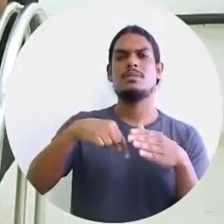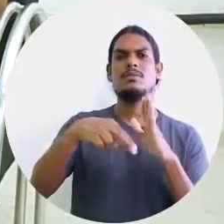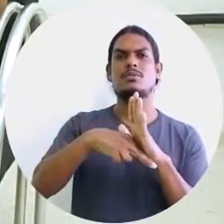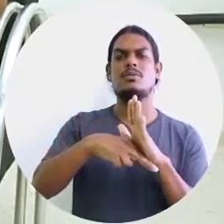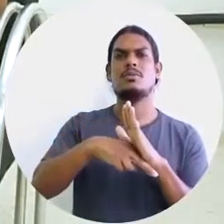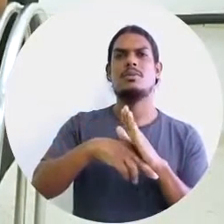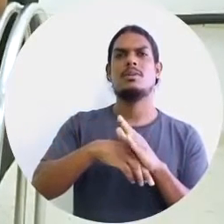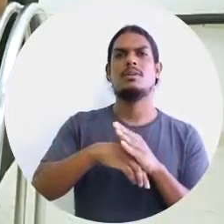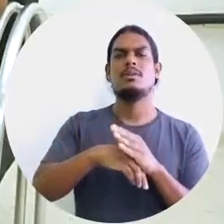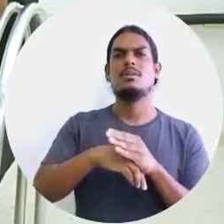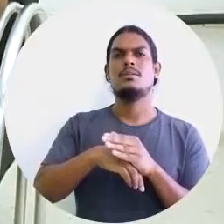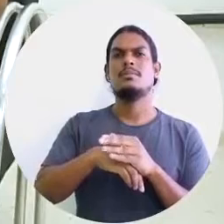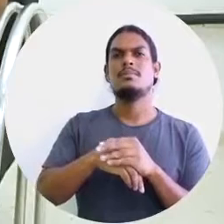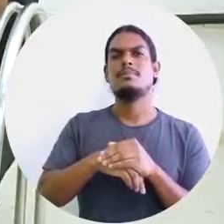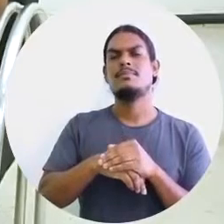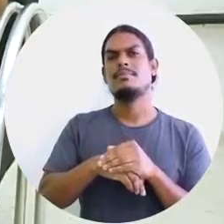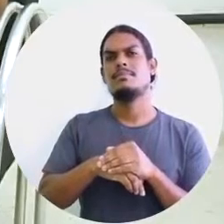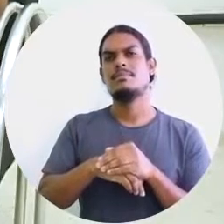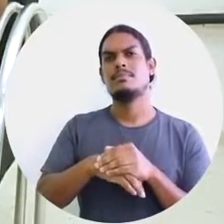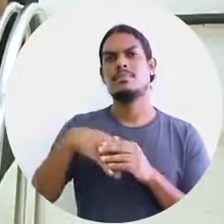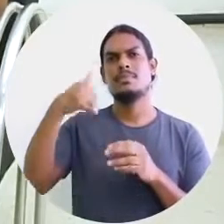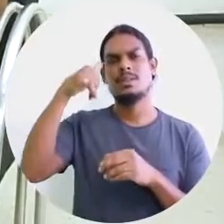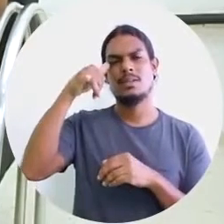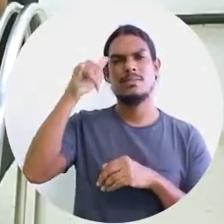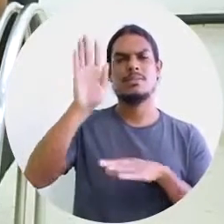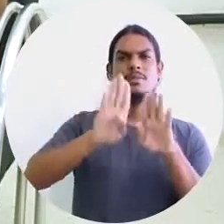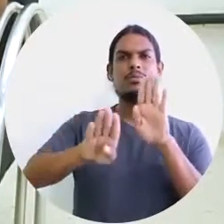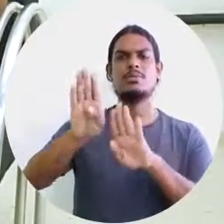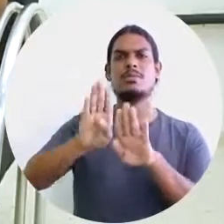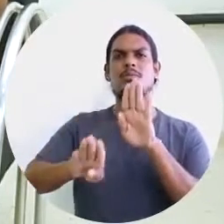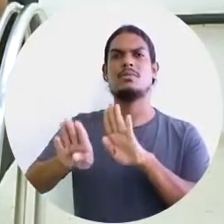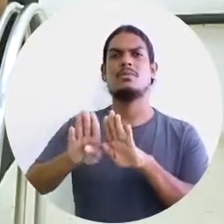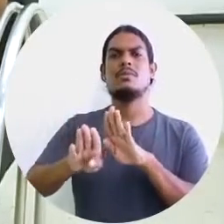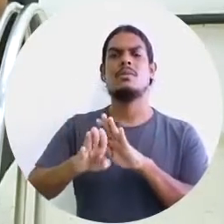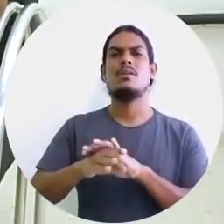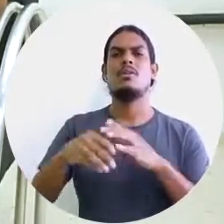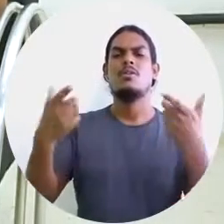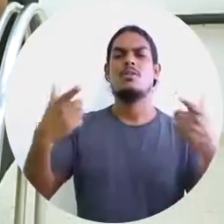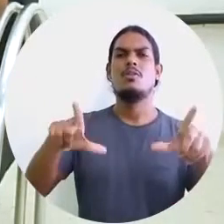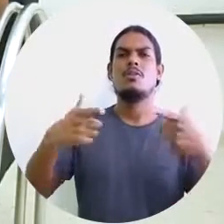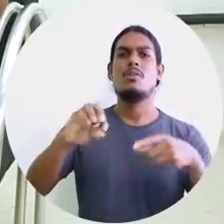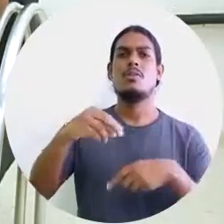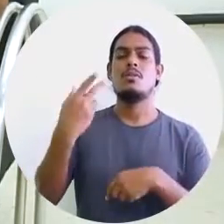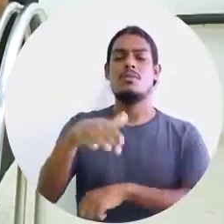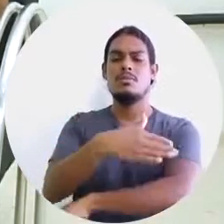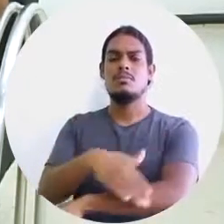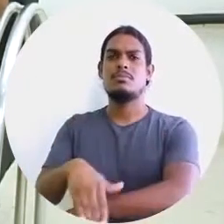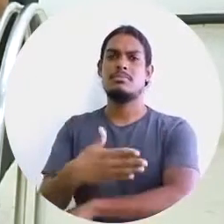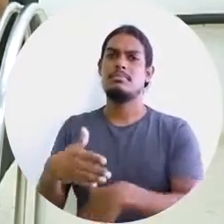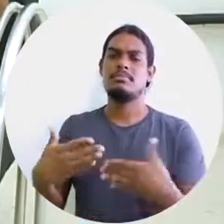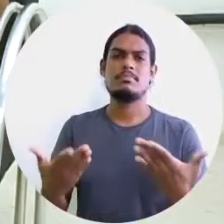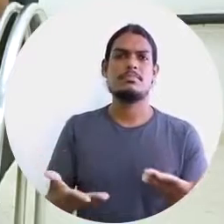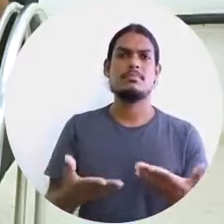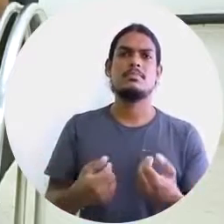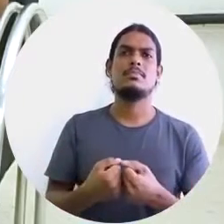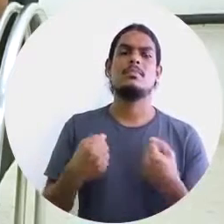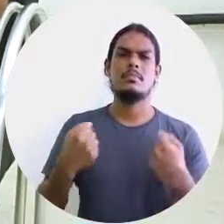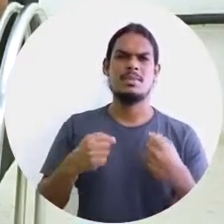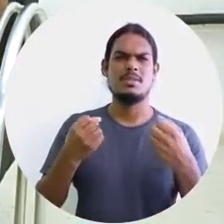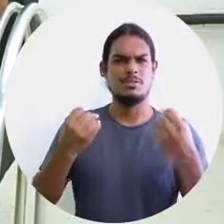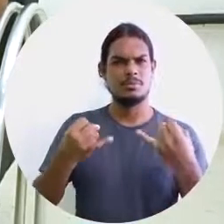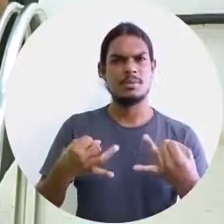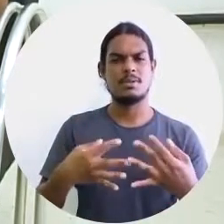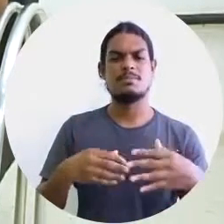proteções, ou na fonte, ou na trajetória, ou no trabalhador? Devem constar. Se